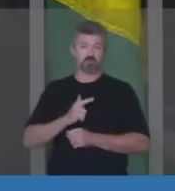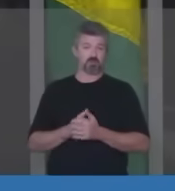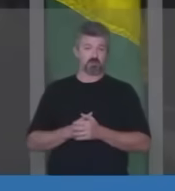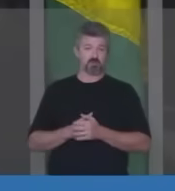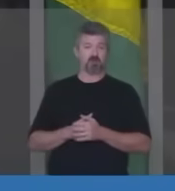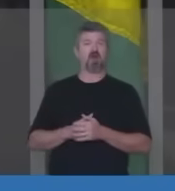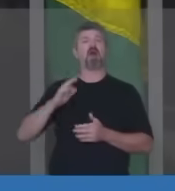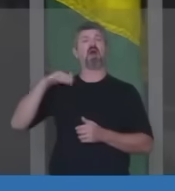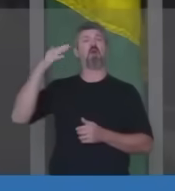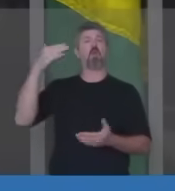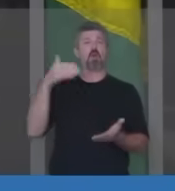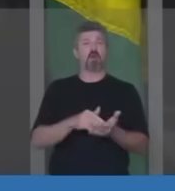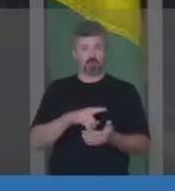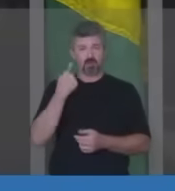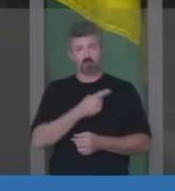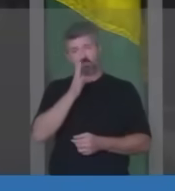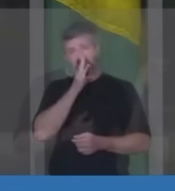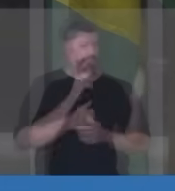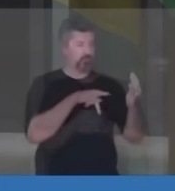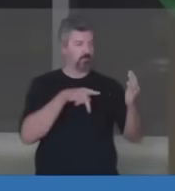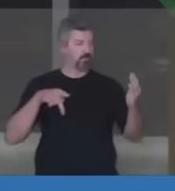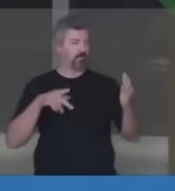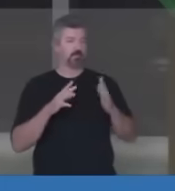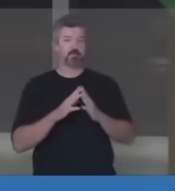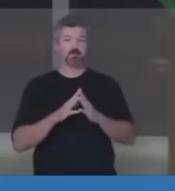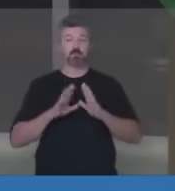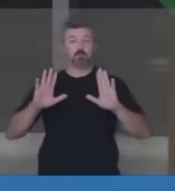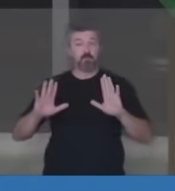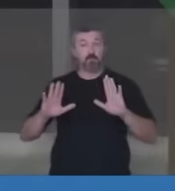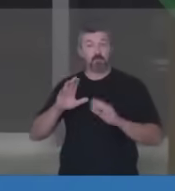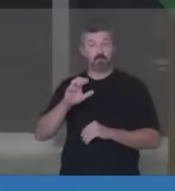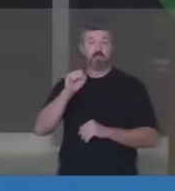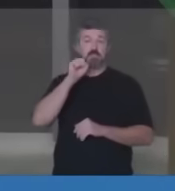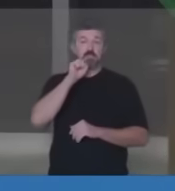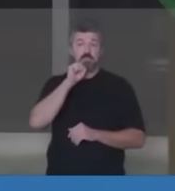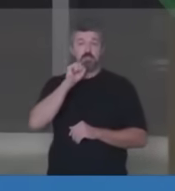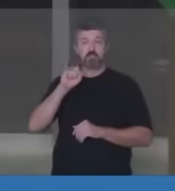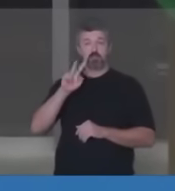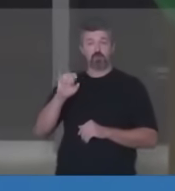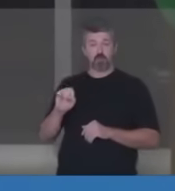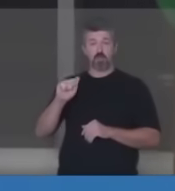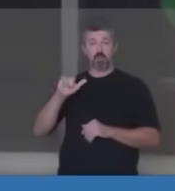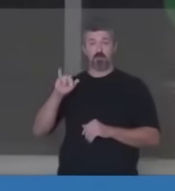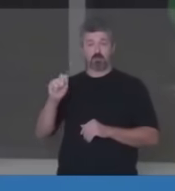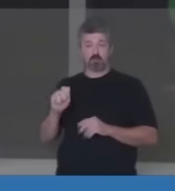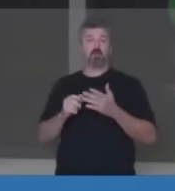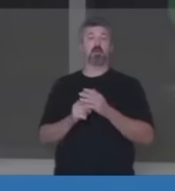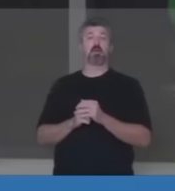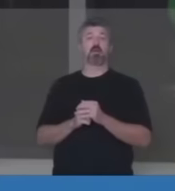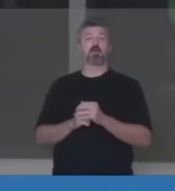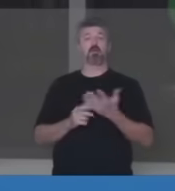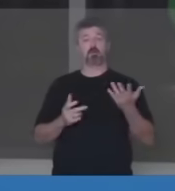Até quando a Câmara dos Deputados vai ficar em silêncio? O Senado Federal? Bem, Silvia Almeida e Flávio Dino são pessoas corretas,